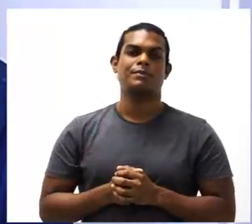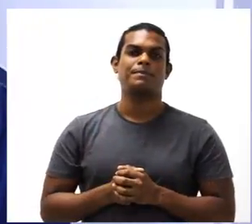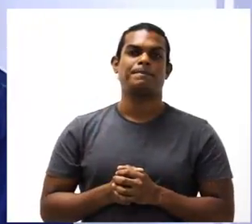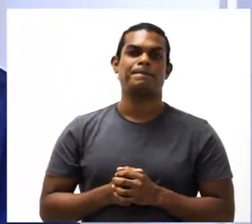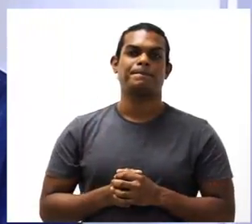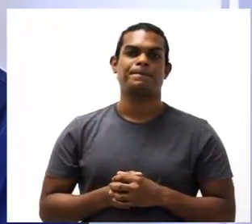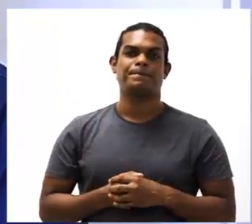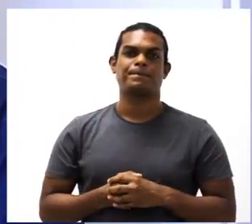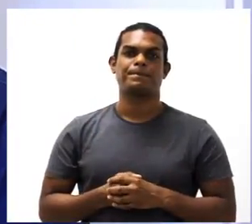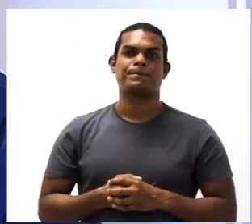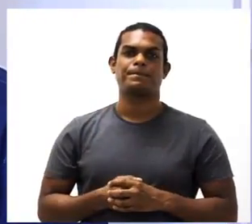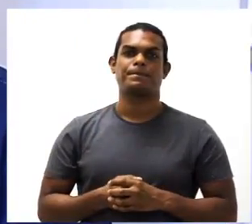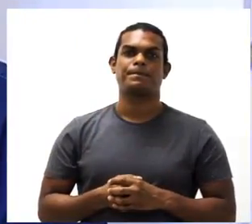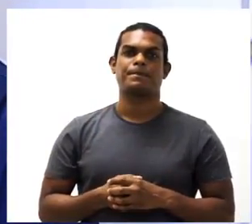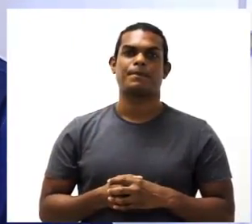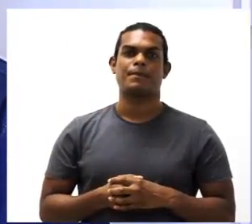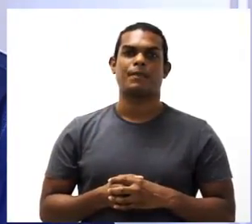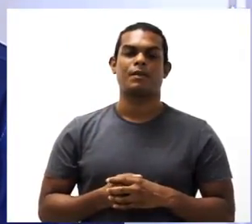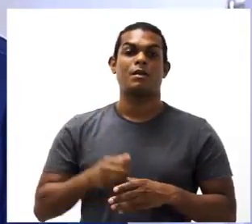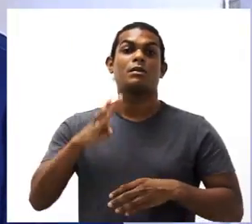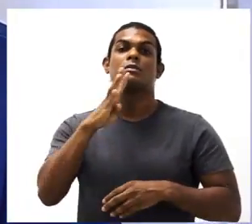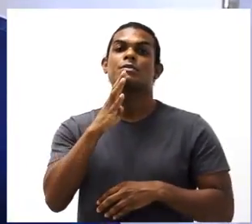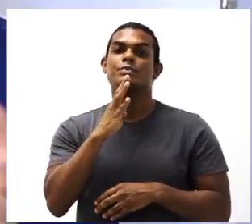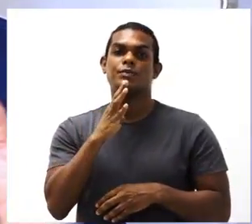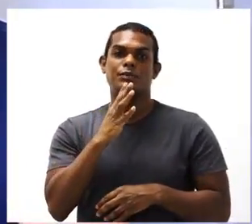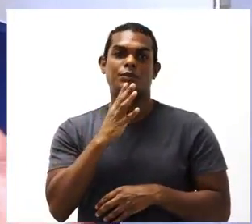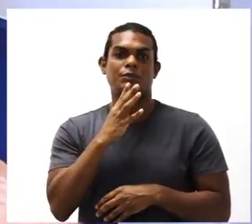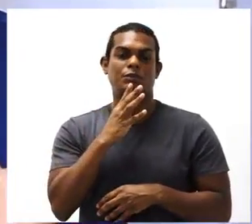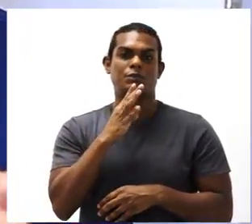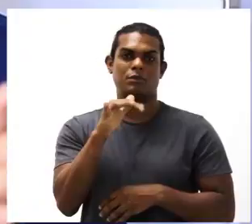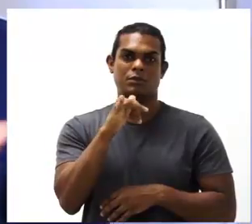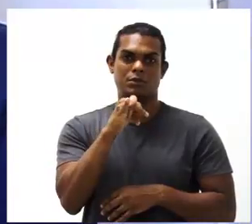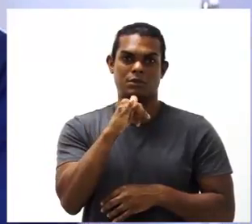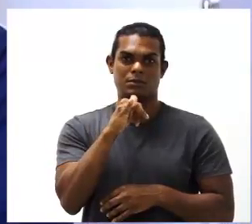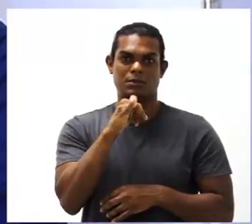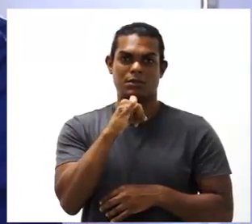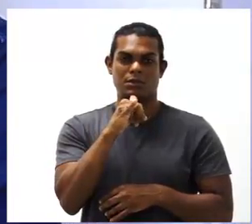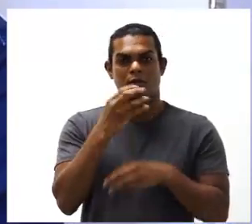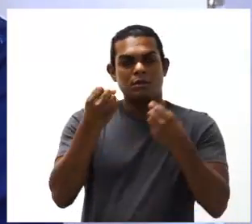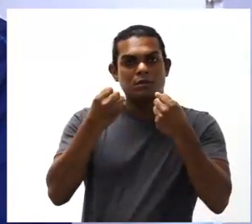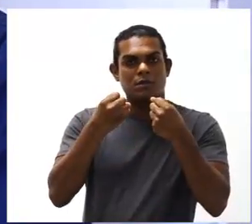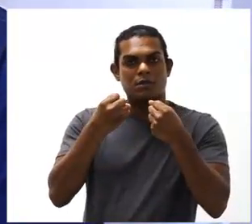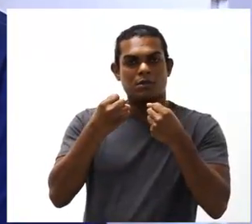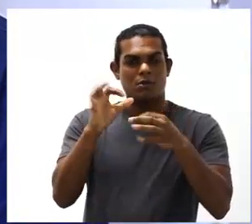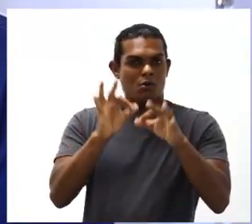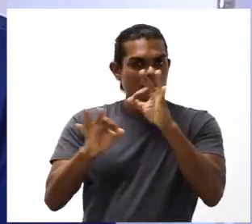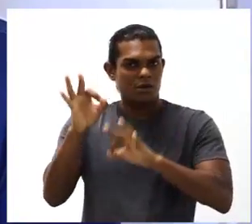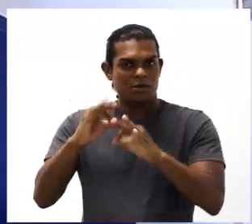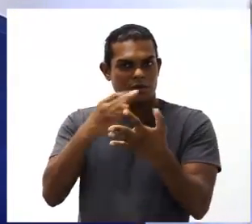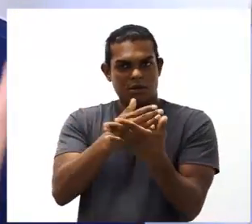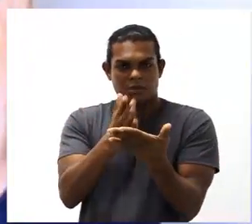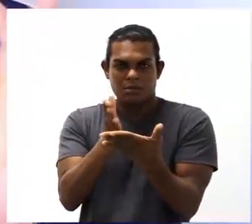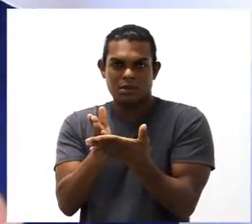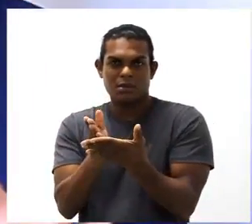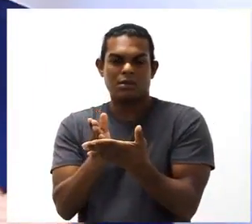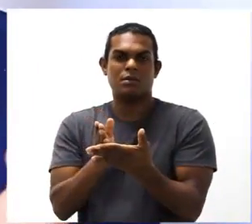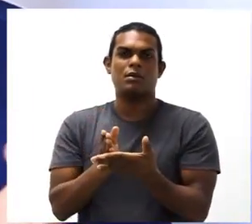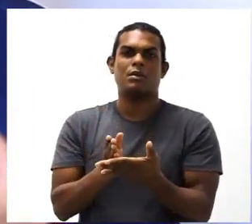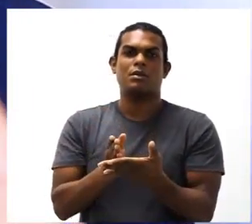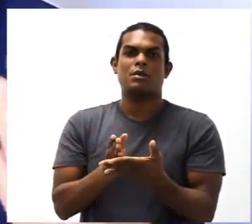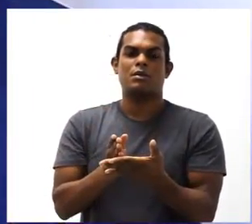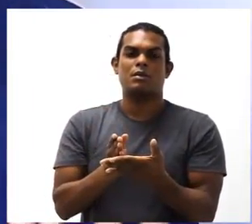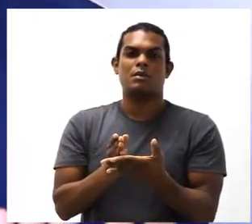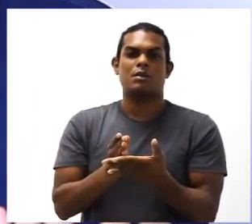processos. Então, o conhecimento, por exemplo, quando você define cada processo na instituição, ela precisa